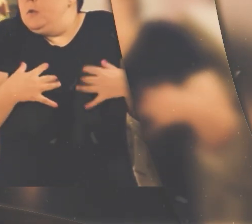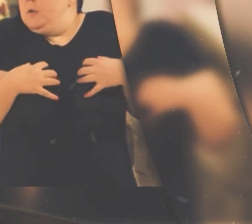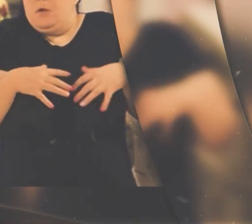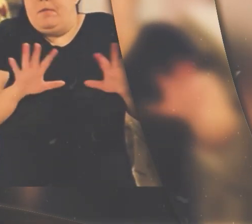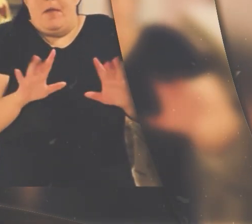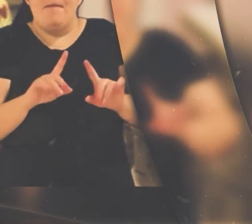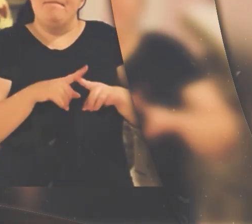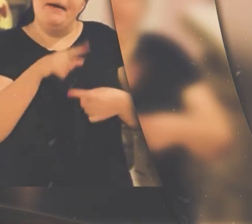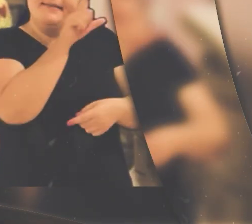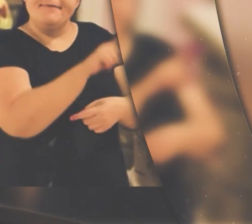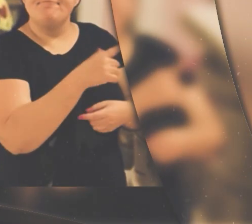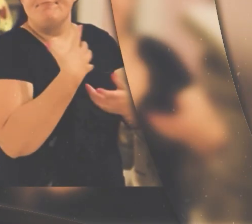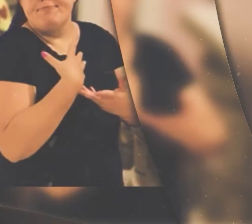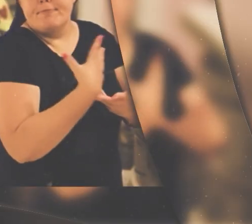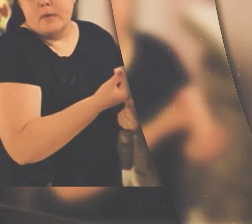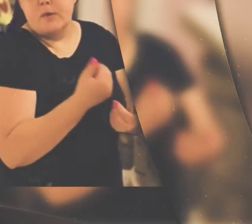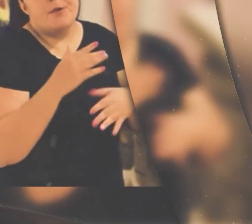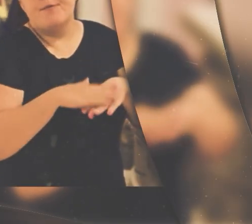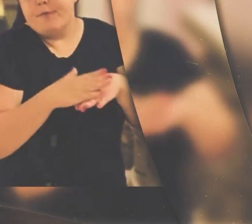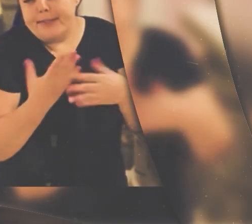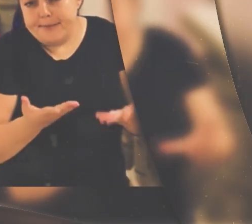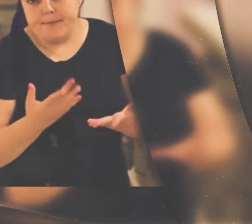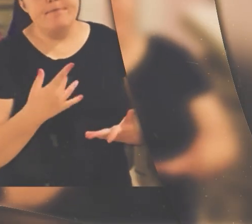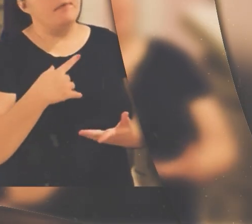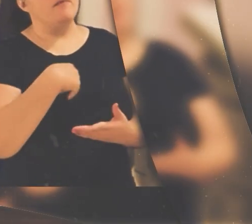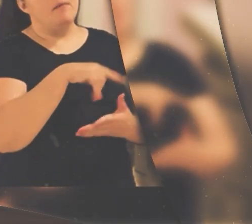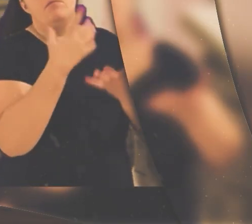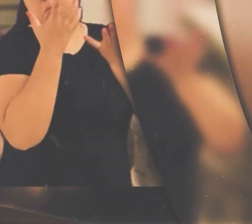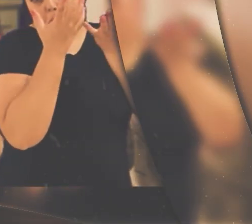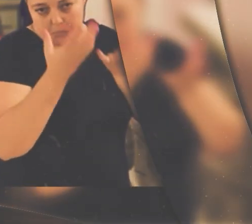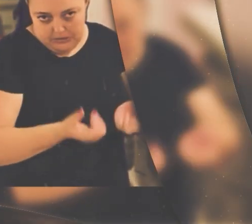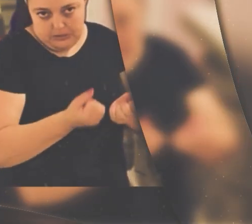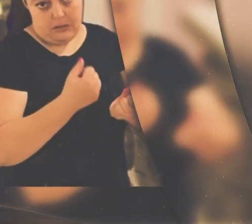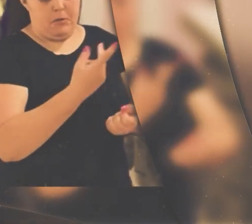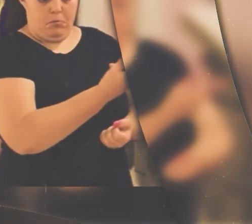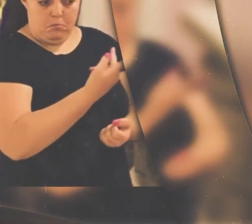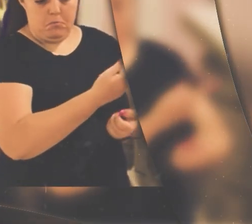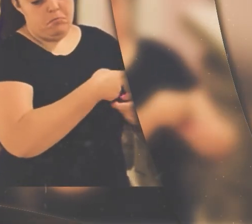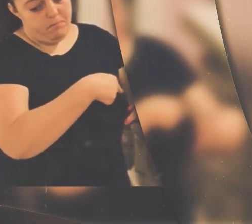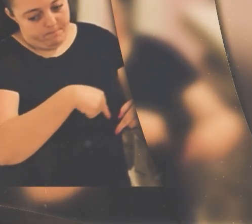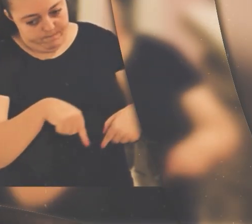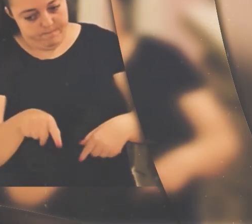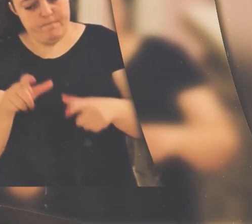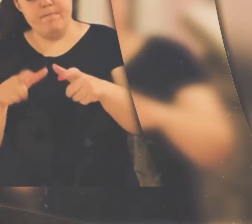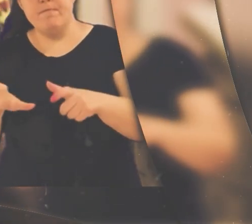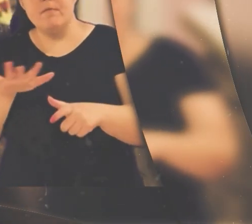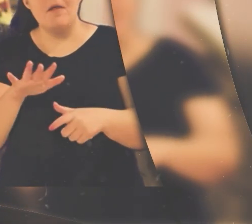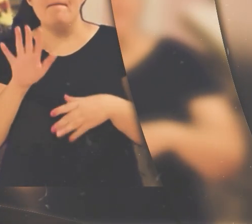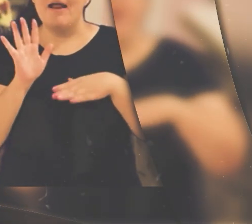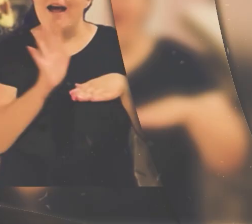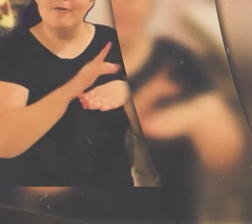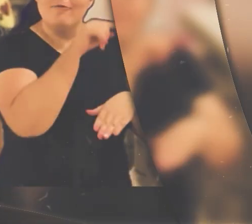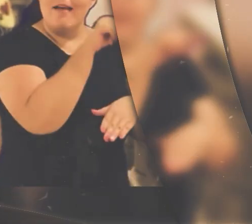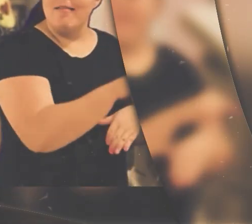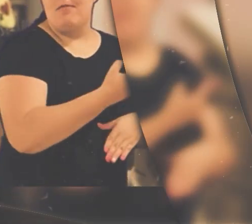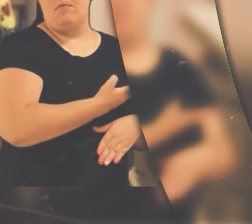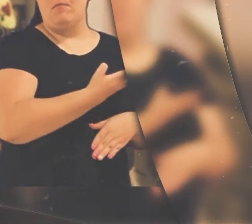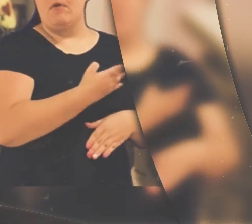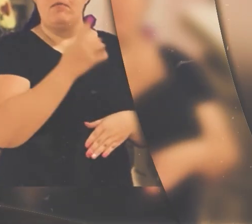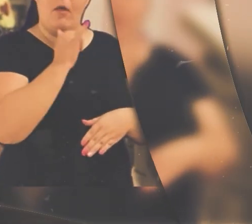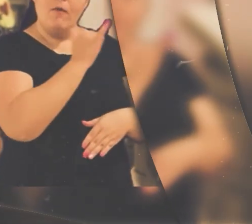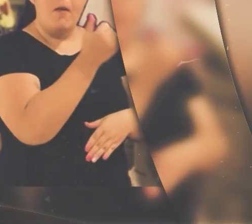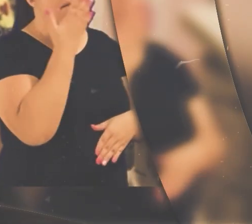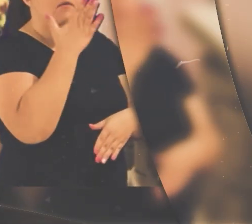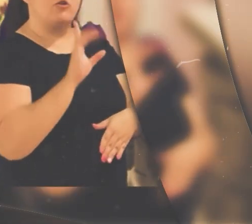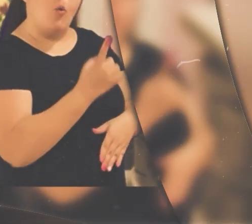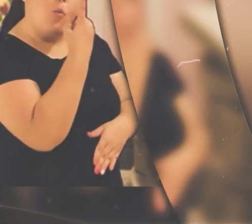mas o que a gente não faz por um amigo? Então eu resolvi ir ao hospital procurando ajudar o Bruno e prometi